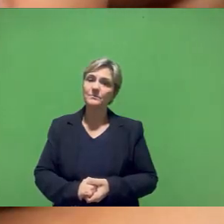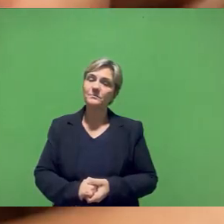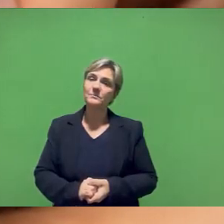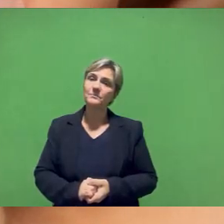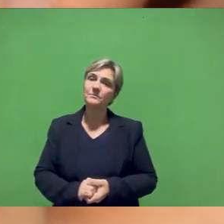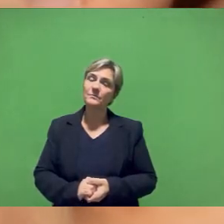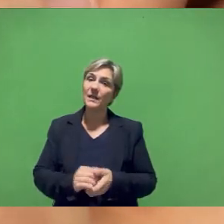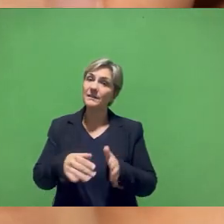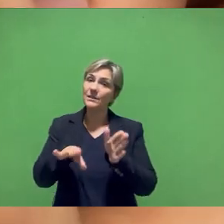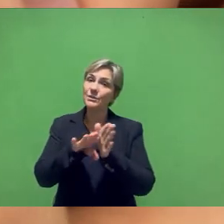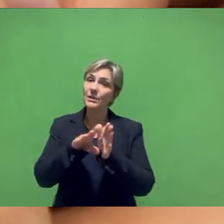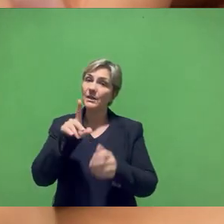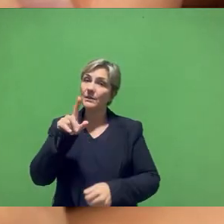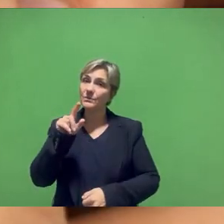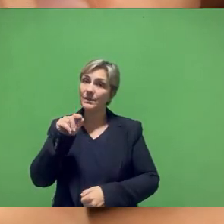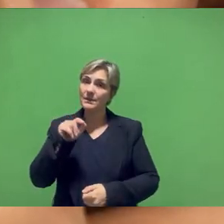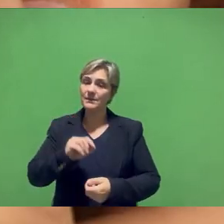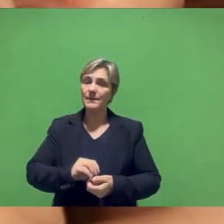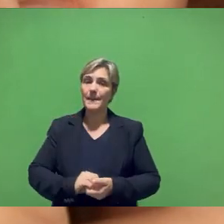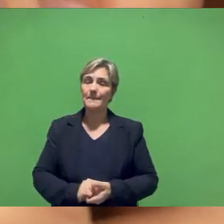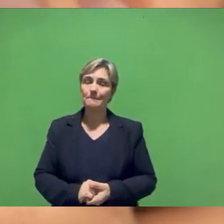no 10.